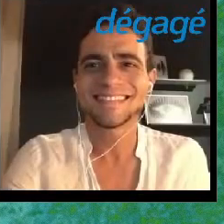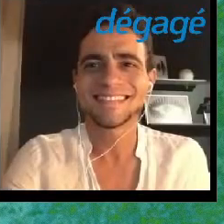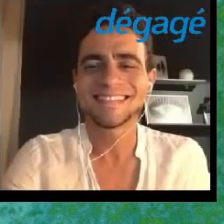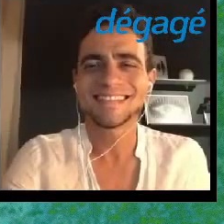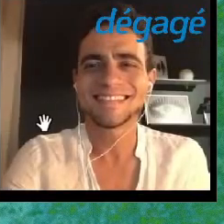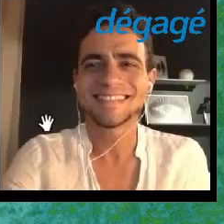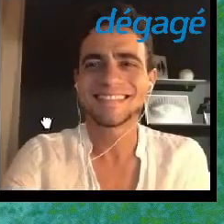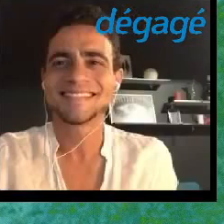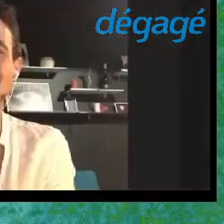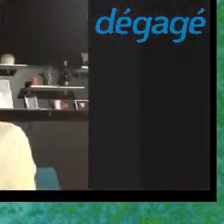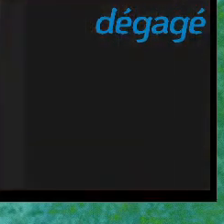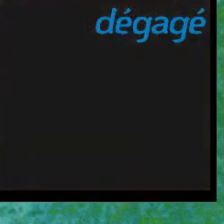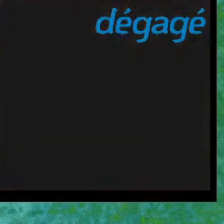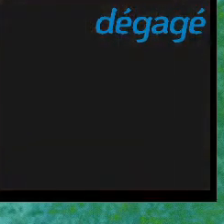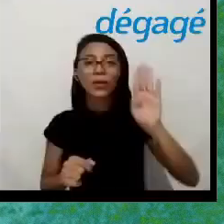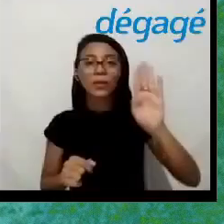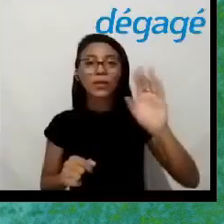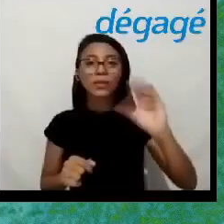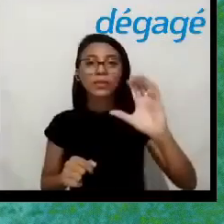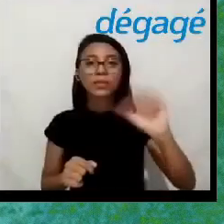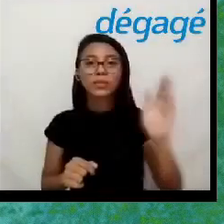desde sua criação em